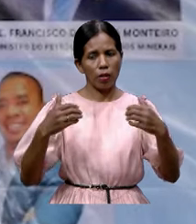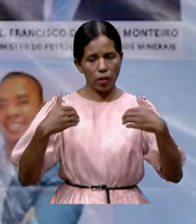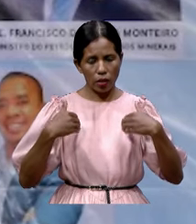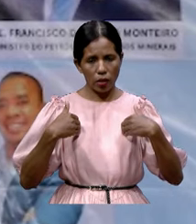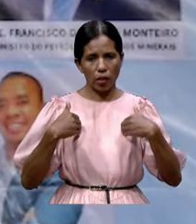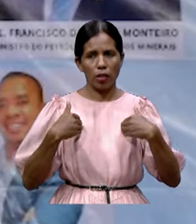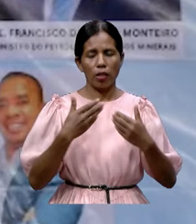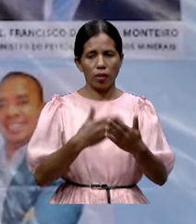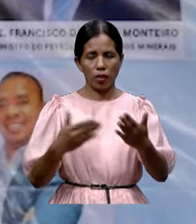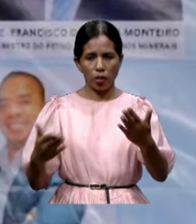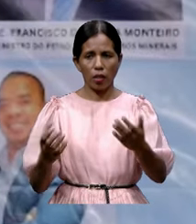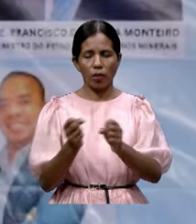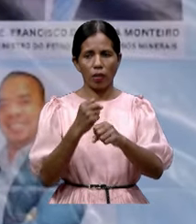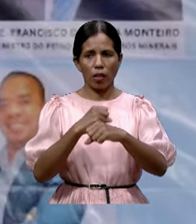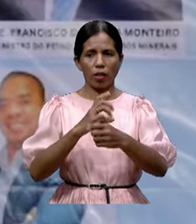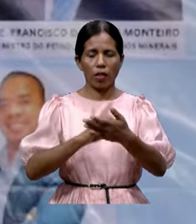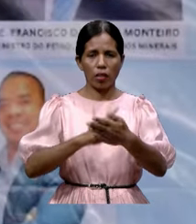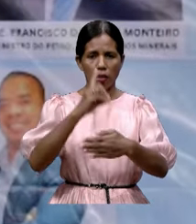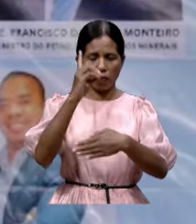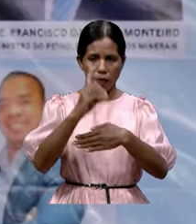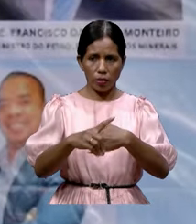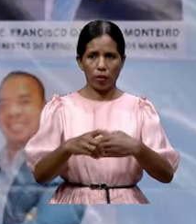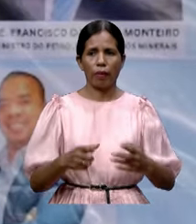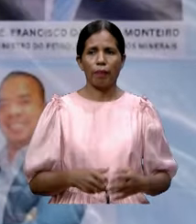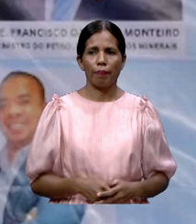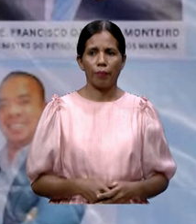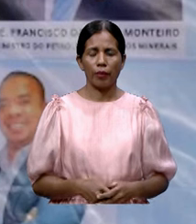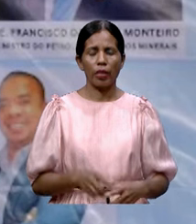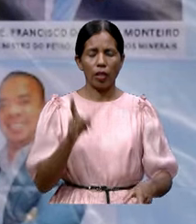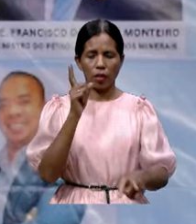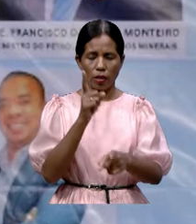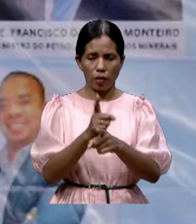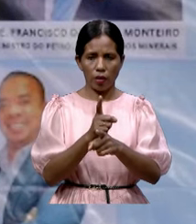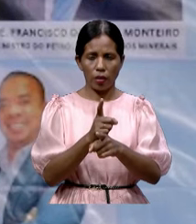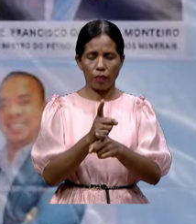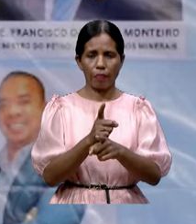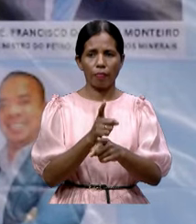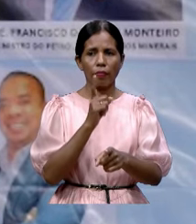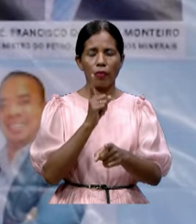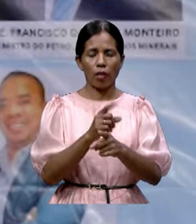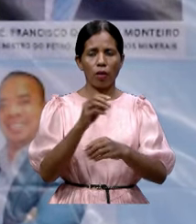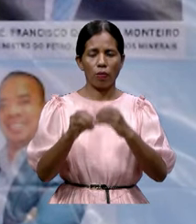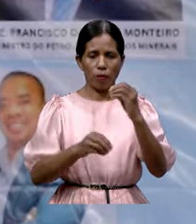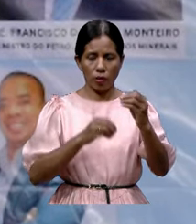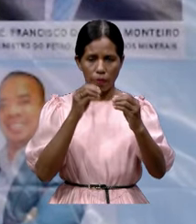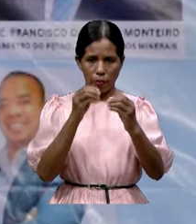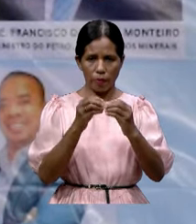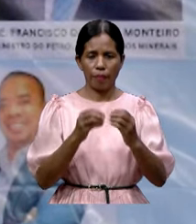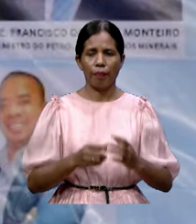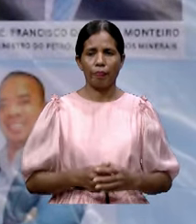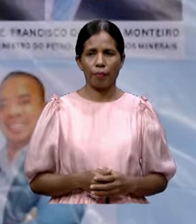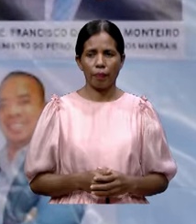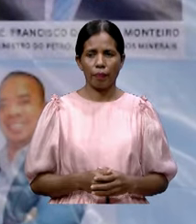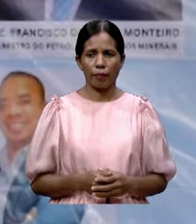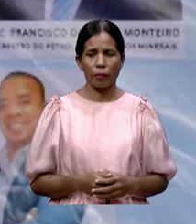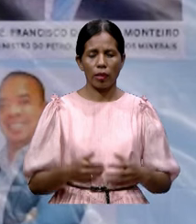bele para o investimento em ti. Ne sinal, ou ne significa kata ir